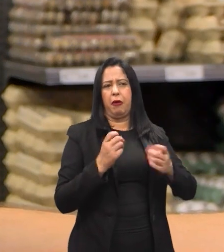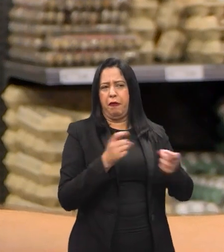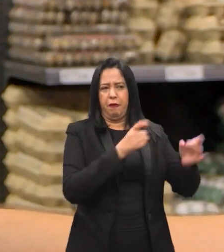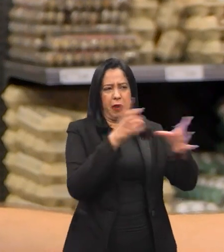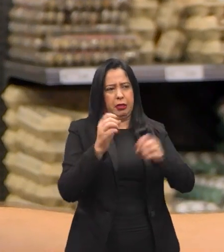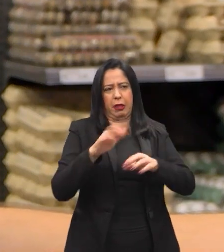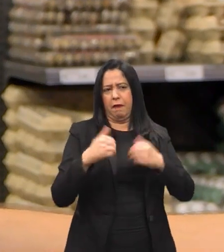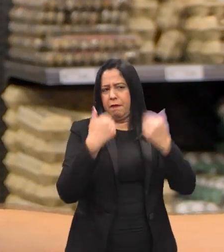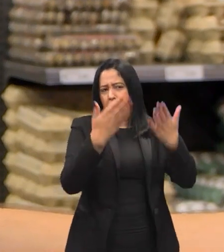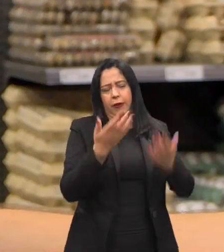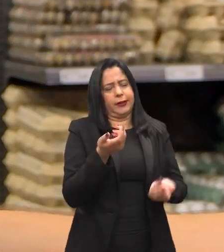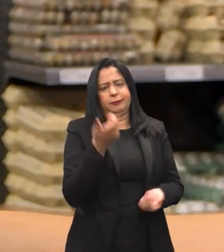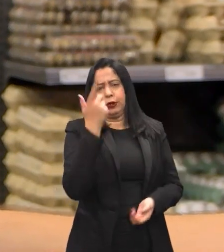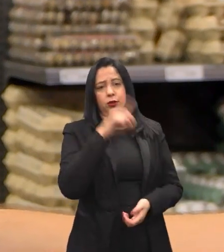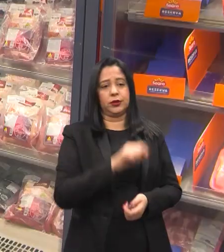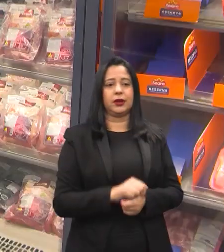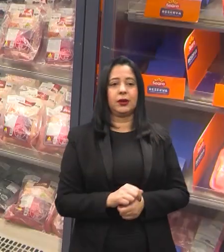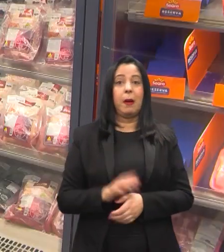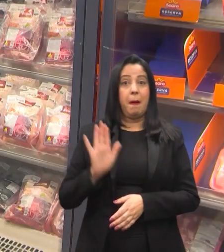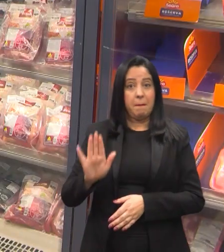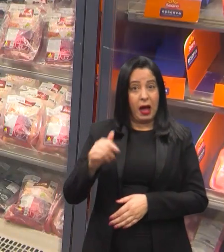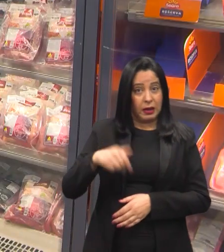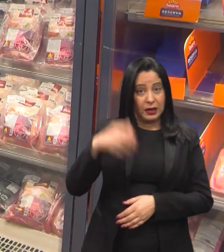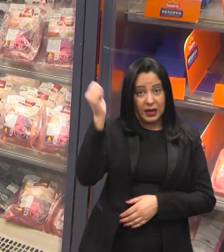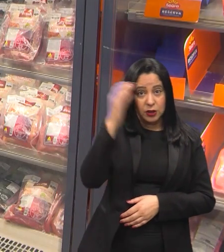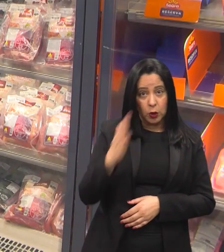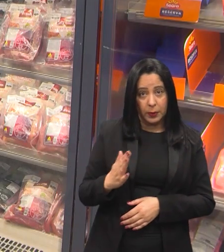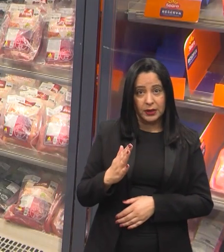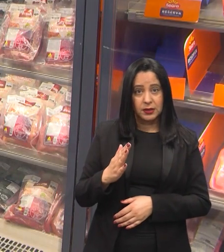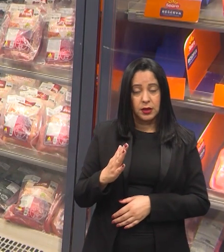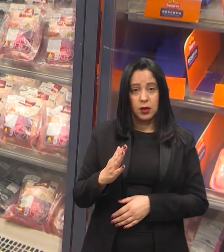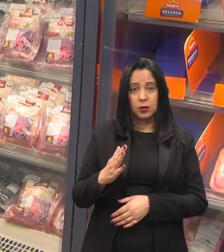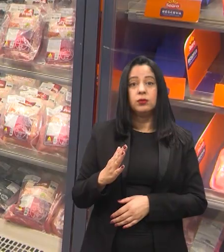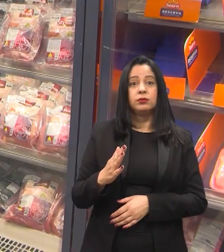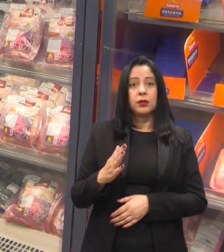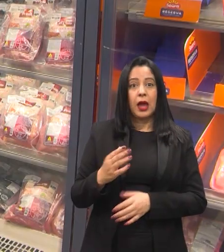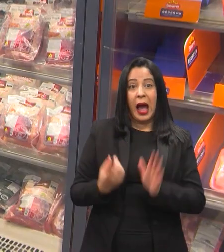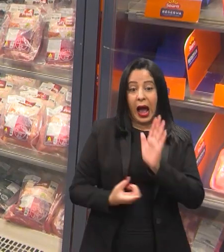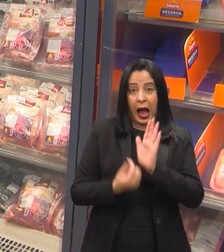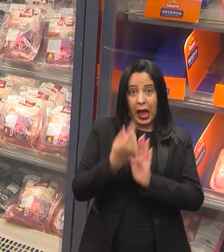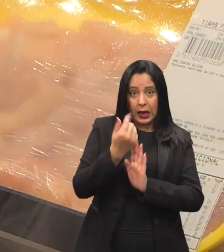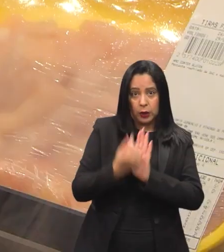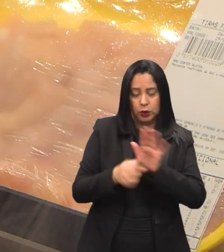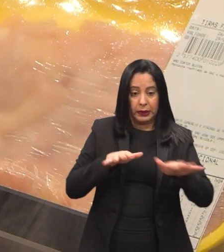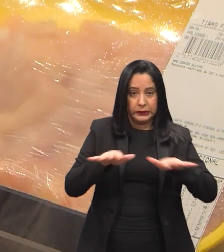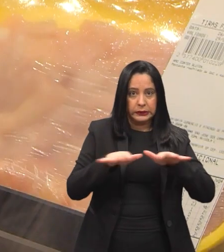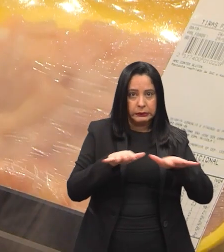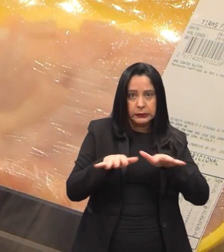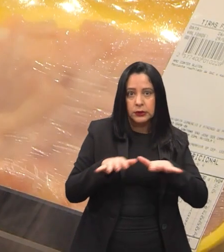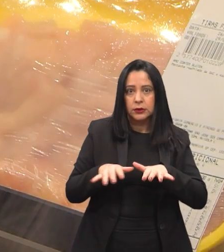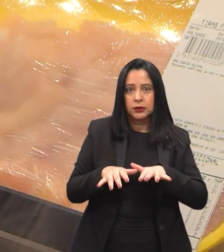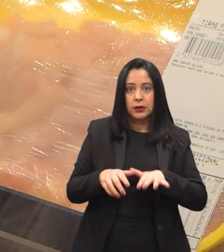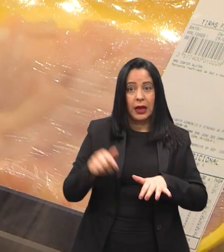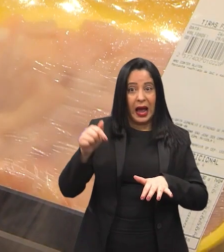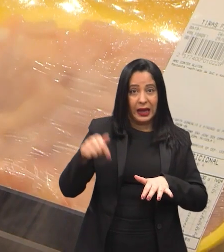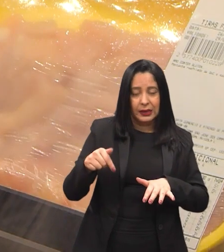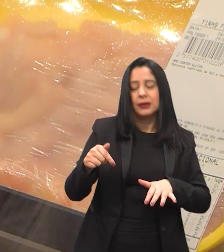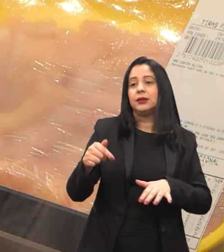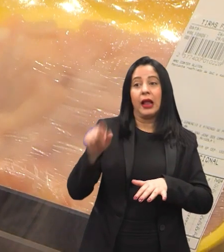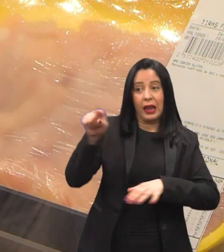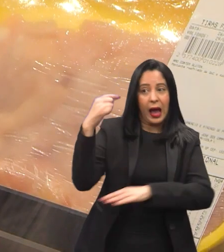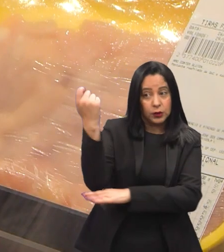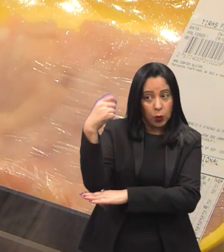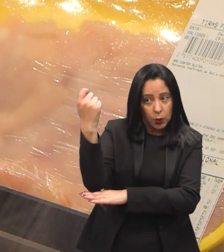vão importar mais da gente, né? Só que o mercado interno continua se movimentando. O caso no Rio Grande do Sul